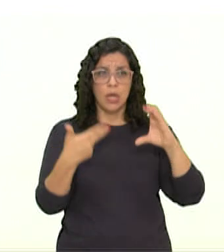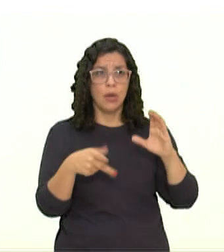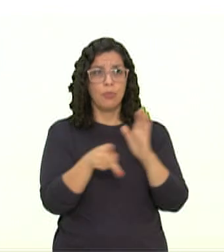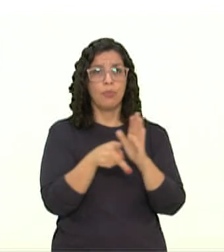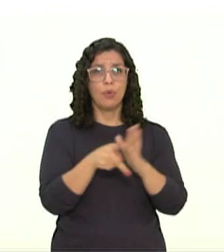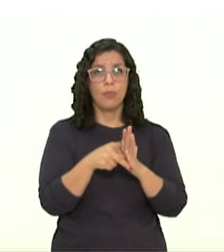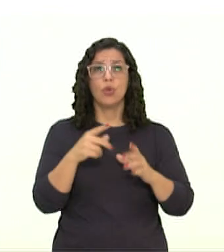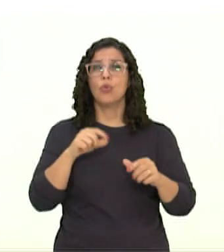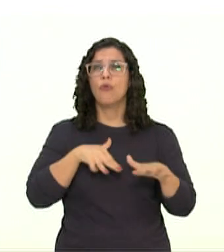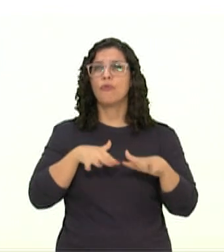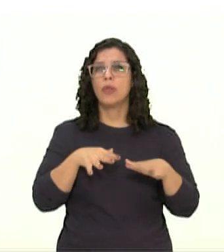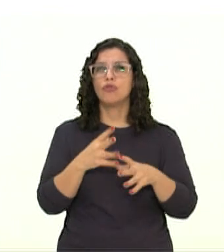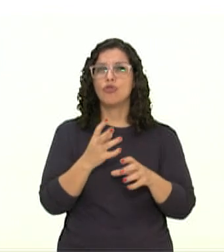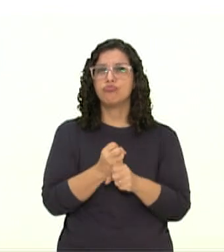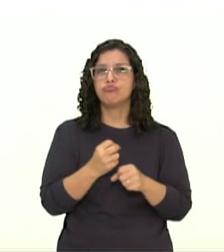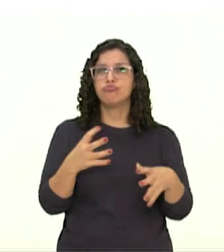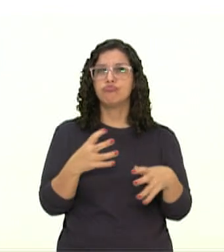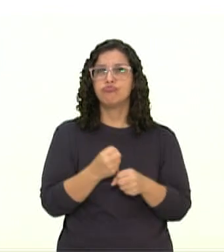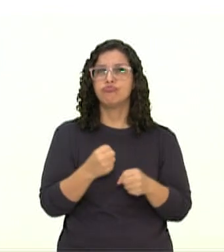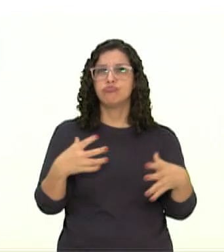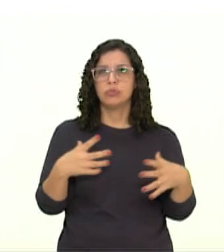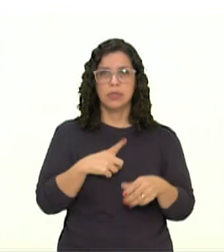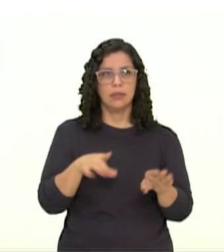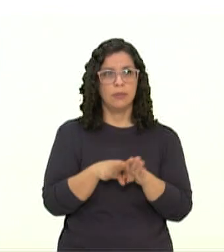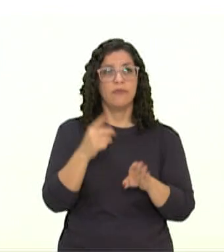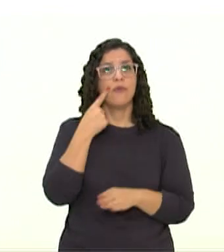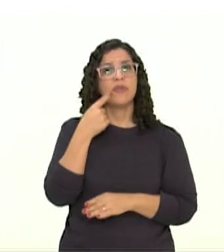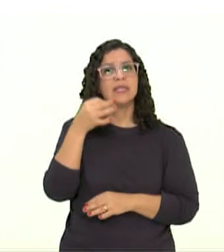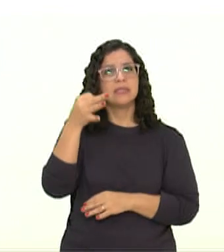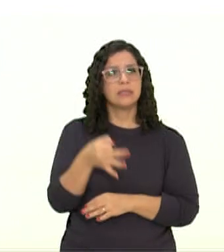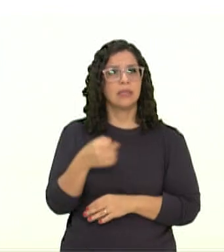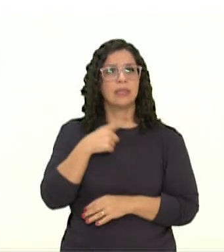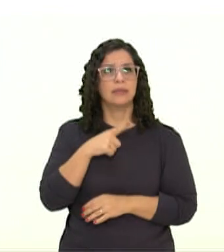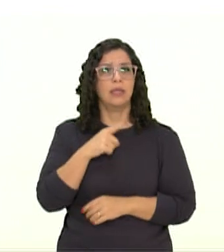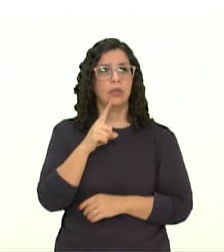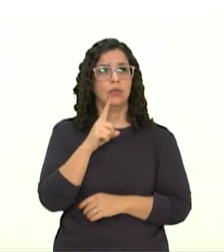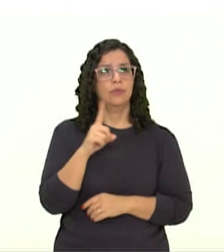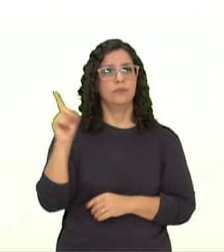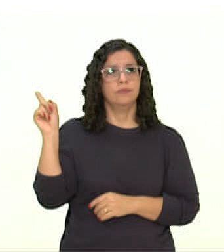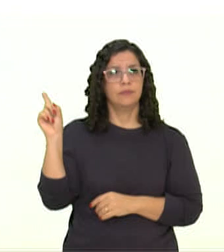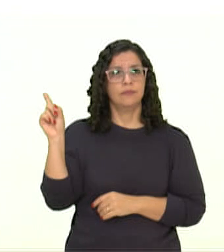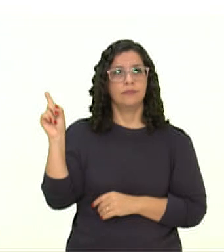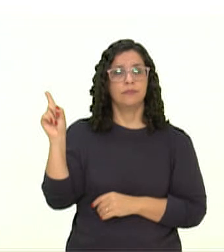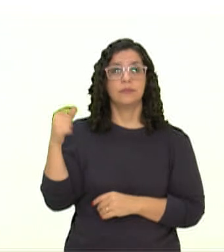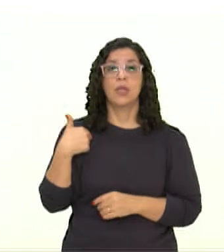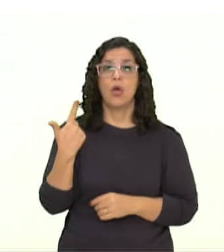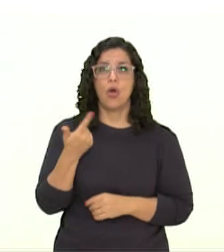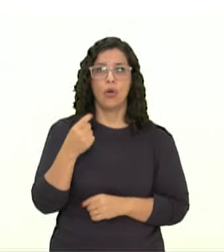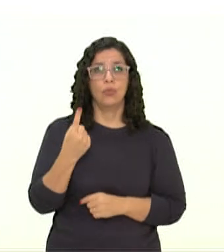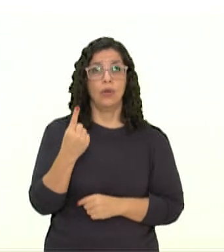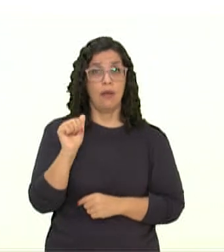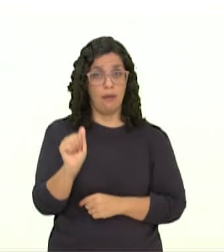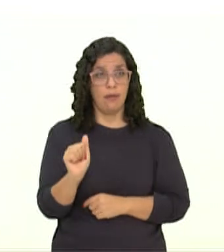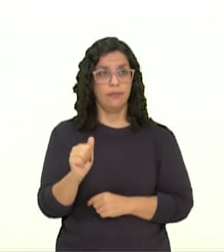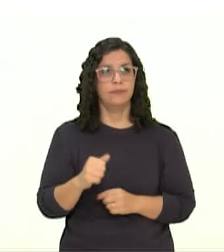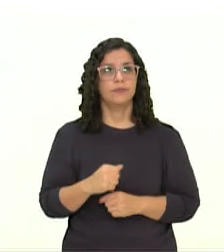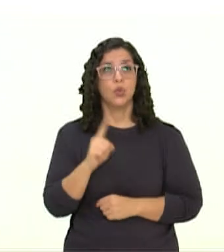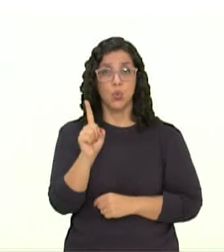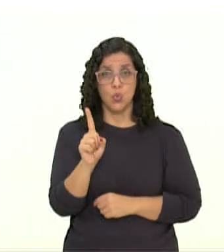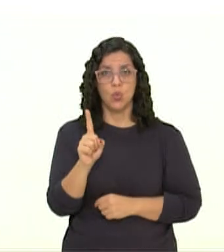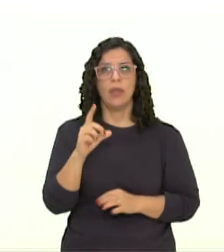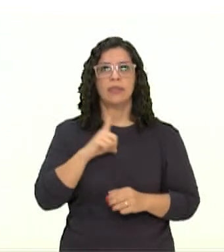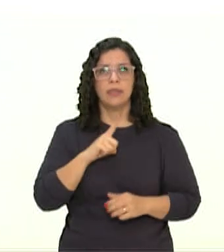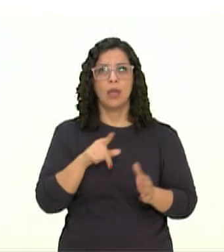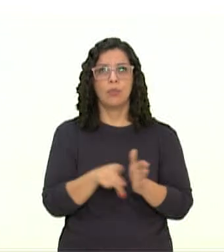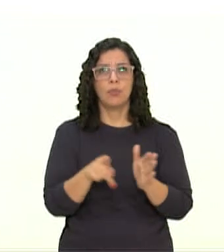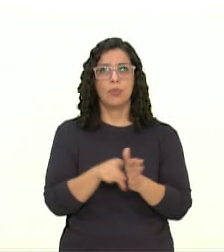durante a contração. E aí, assinale a correta. Aqui temos a imagem do sarcômero, vamos para a próxima tela. Letra A, 1